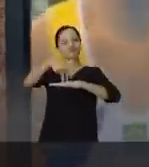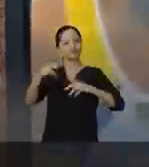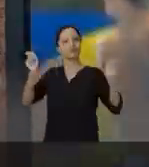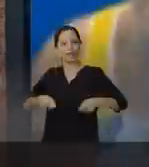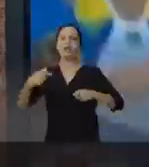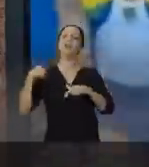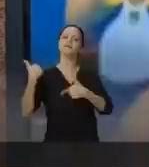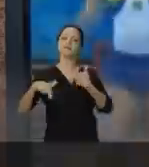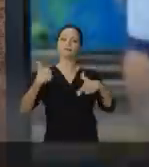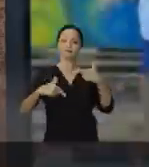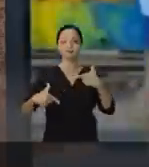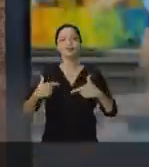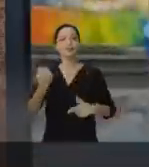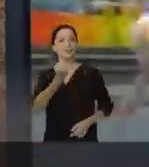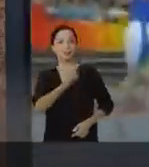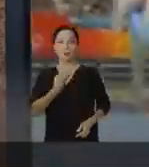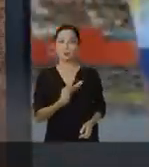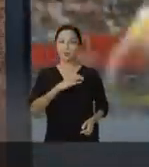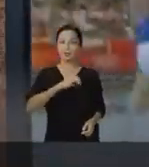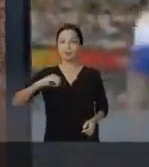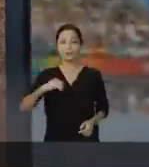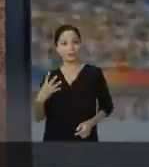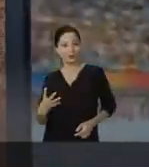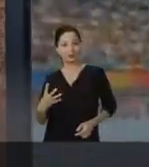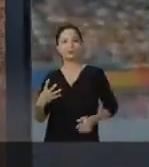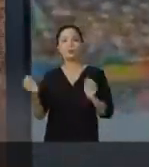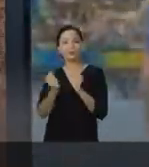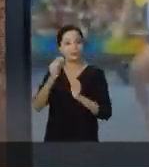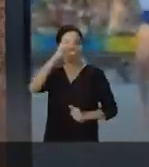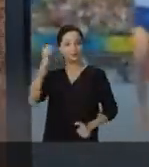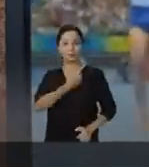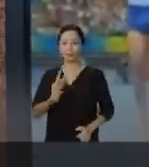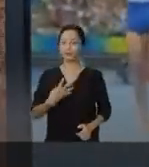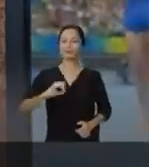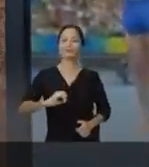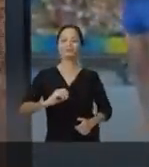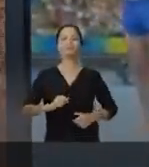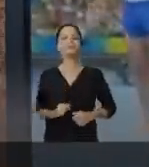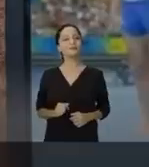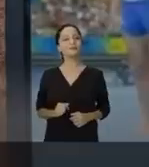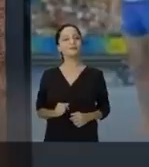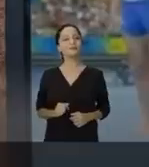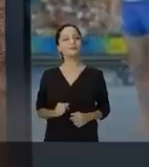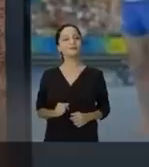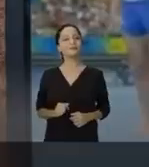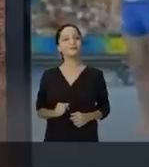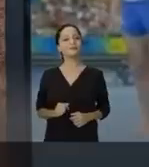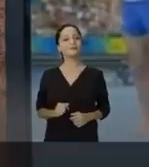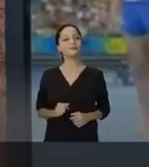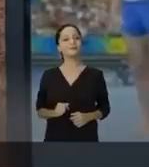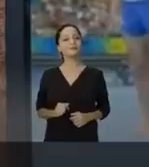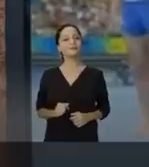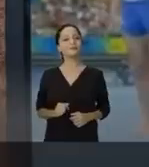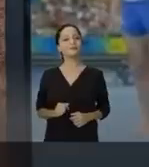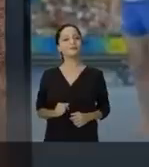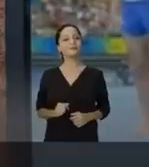para isso eu vou trabalhar muito. Sou o Diego Hipólito, 40004, com o Márcio França, 40. Ô louco, o